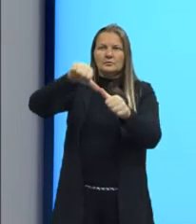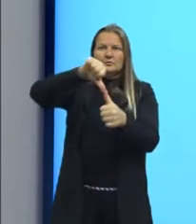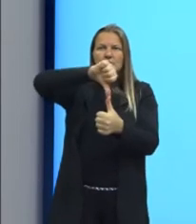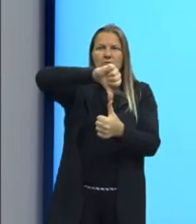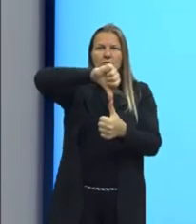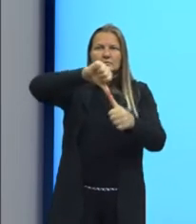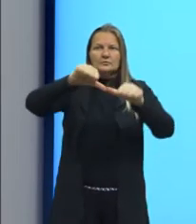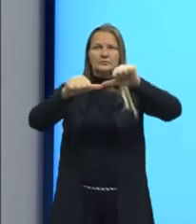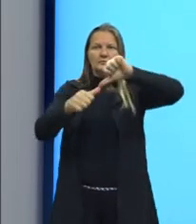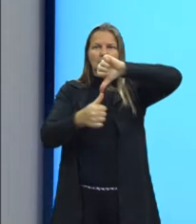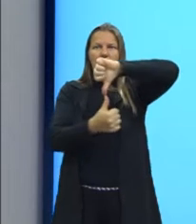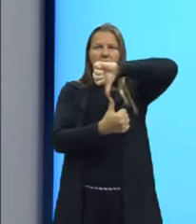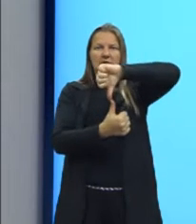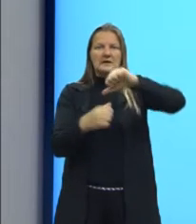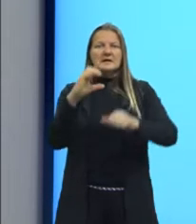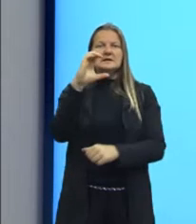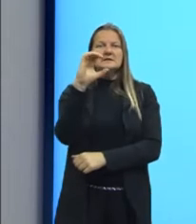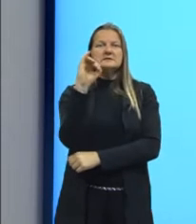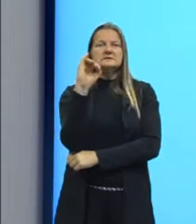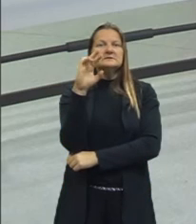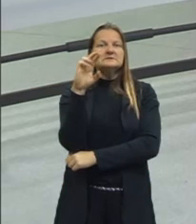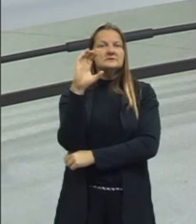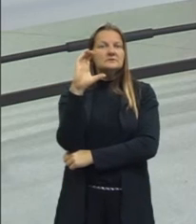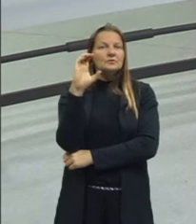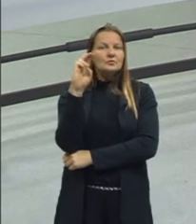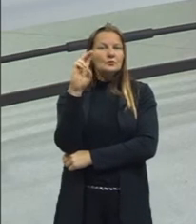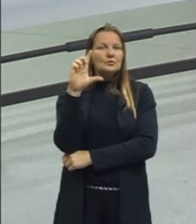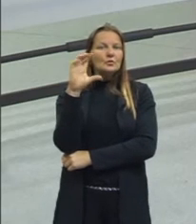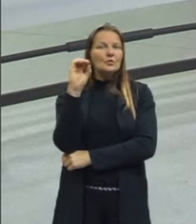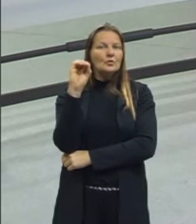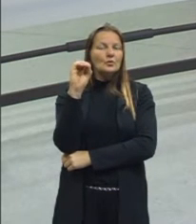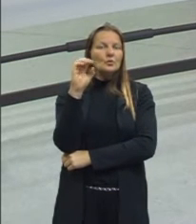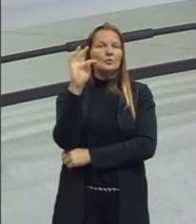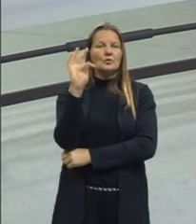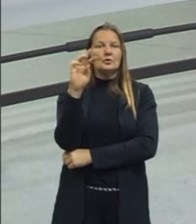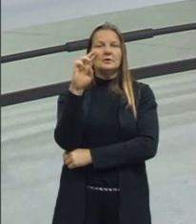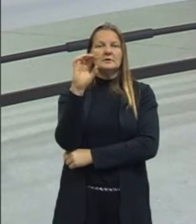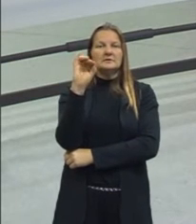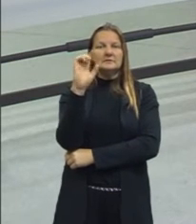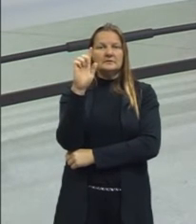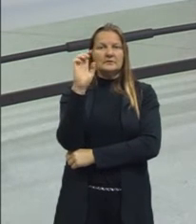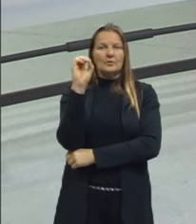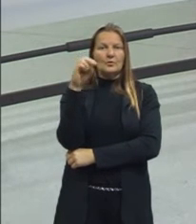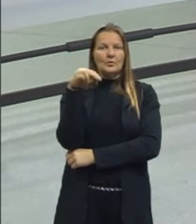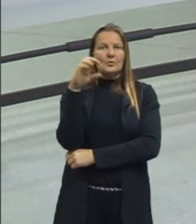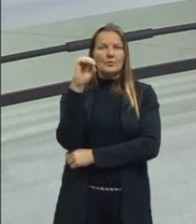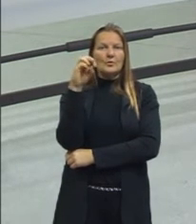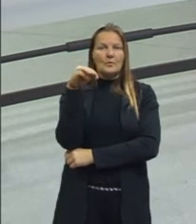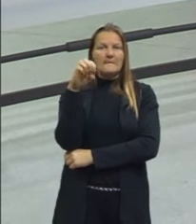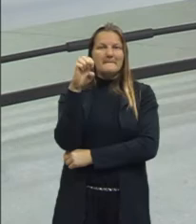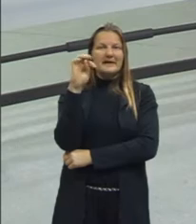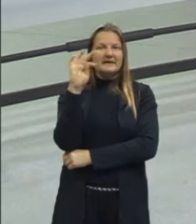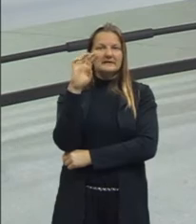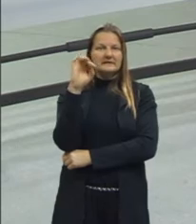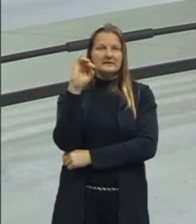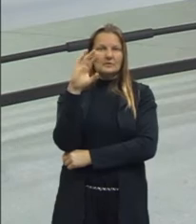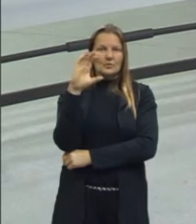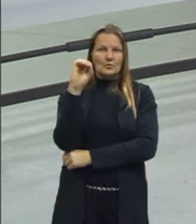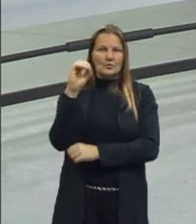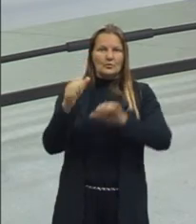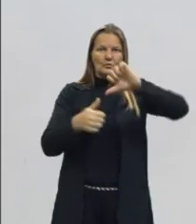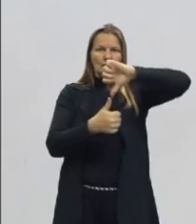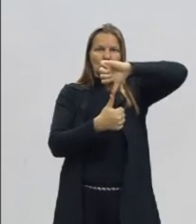é importante a gente pensar o que que basicamente o que que é trigonomia fala tá Que que ela fala ela trabalha